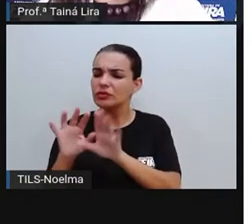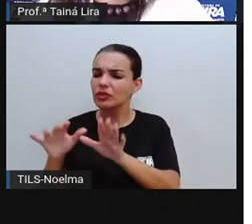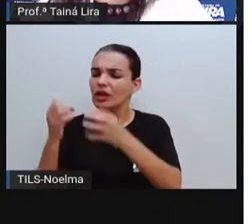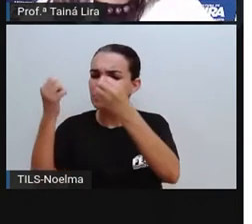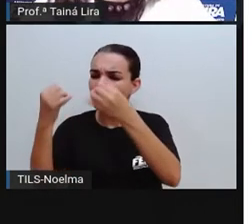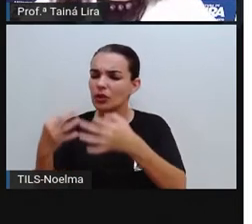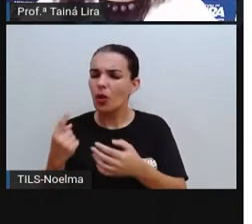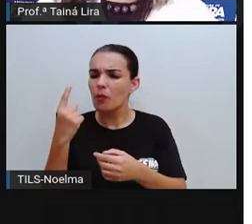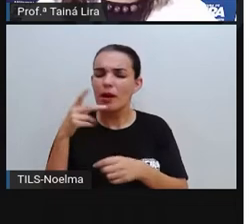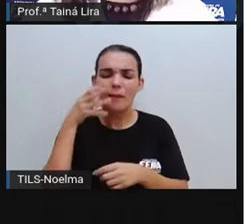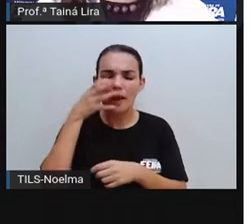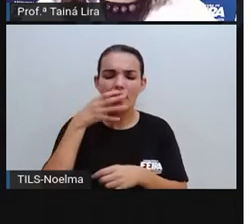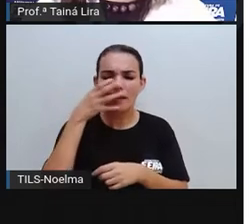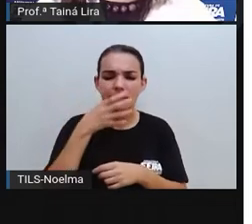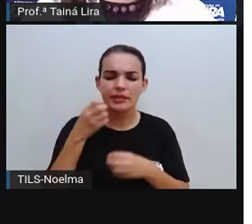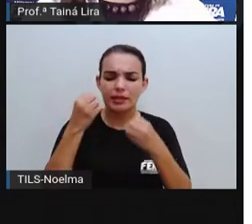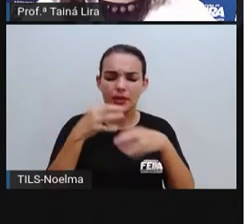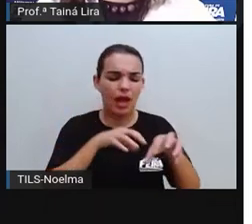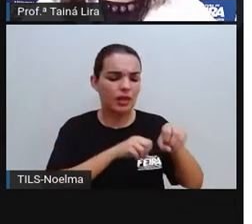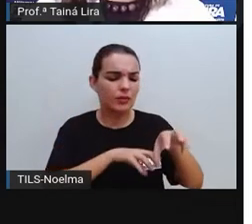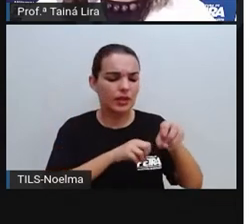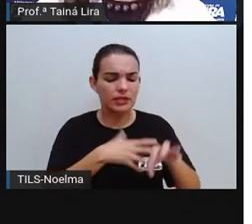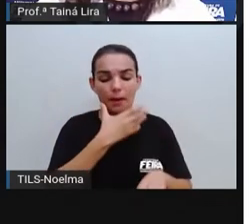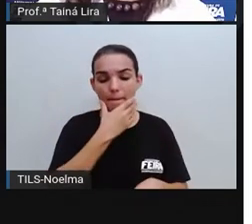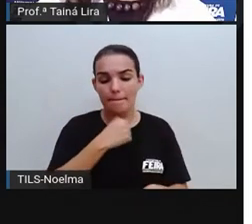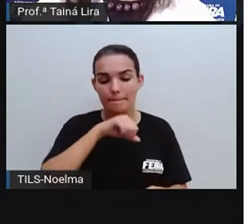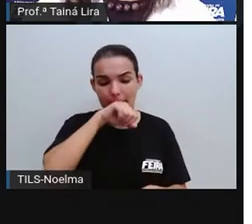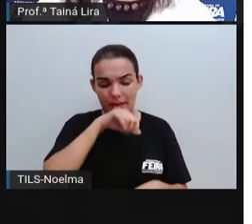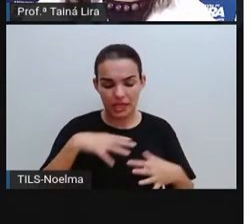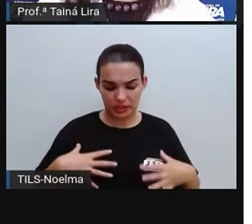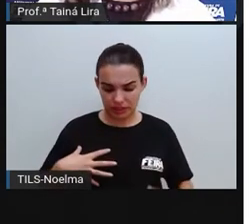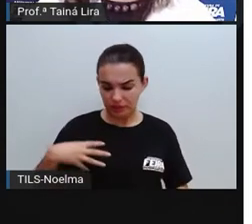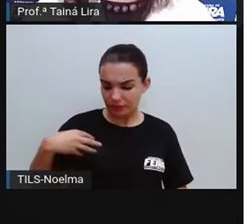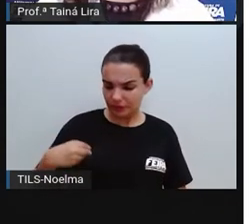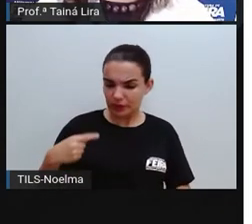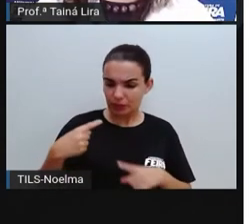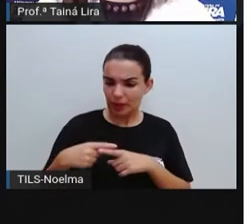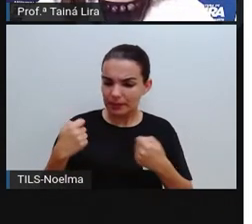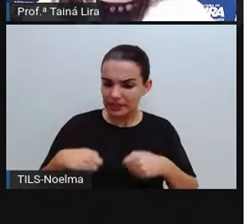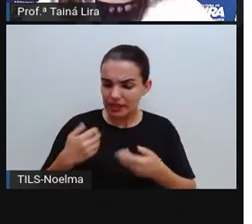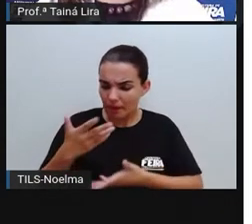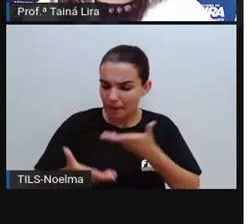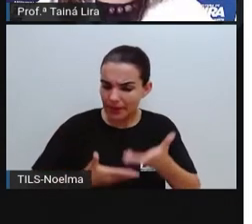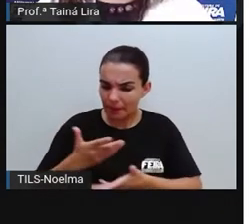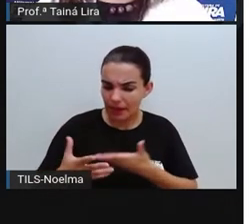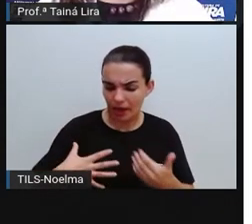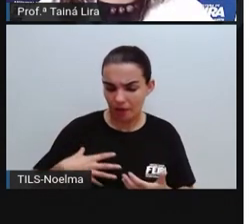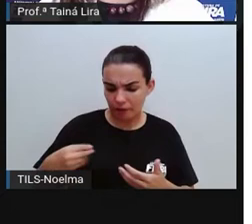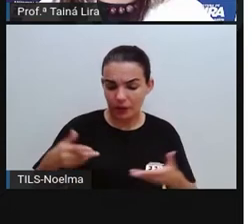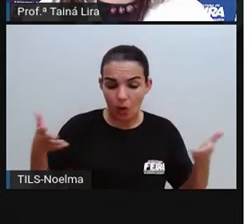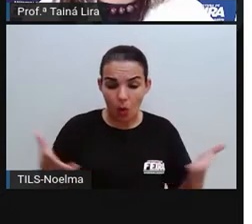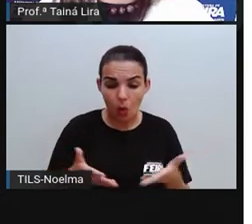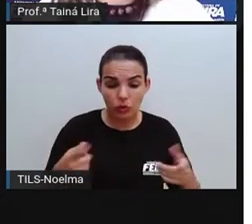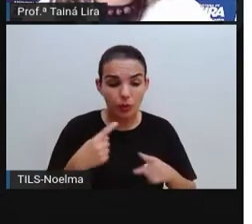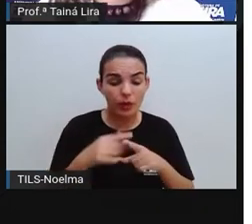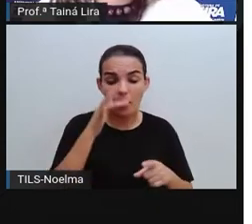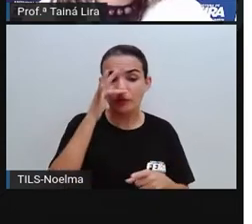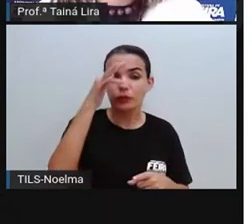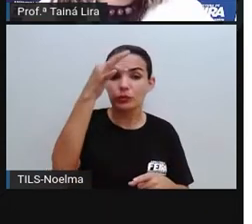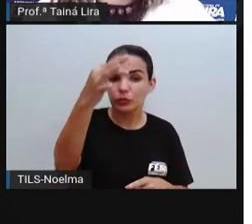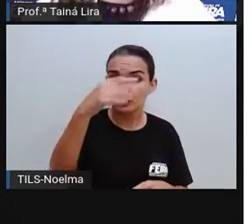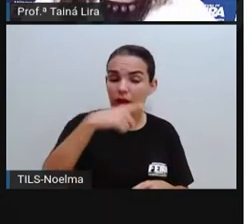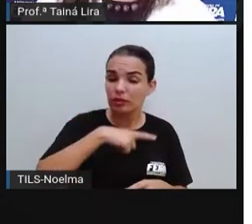filhos. Disse que devíamos preparar os filhos para o dia de hoje, pois o futuro será feito de muitos